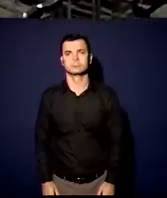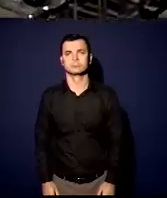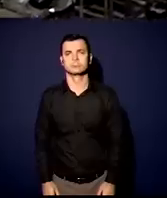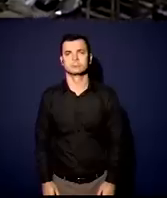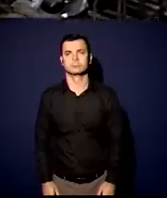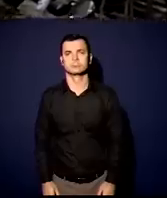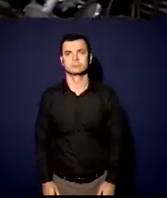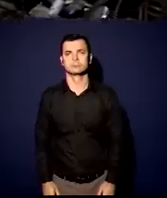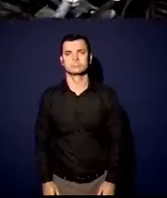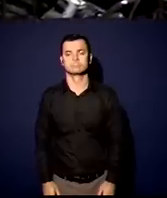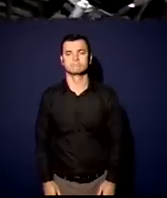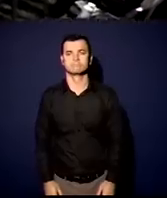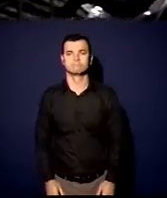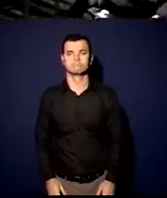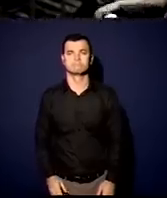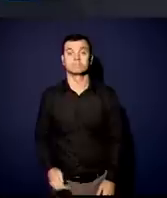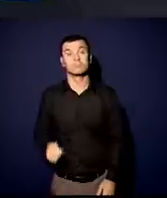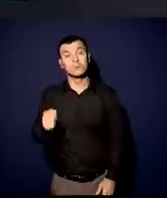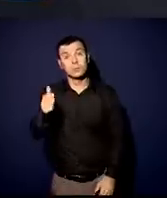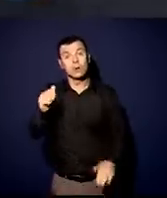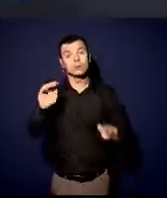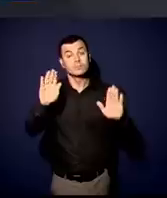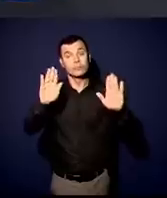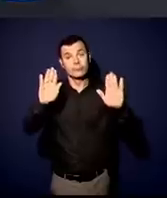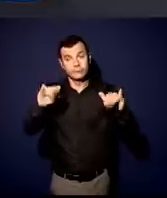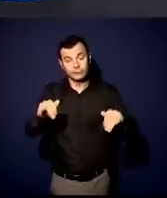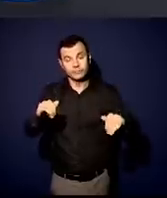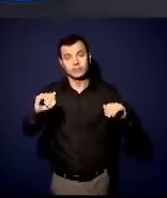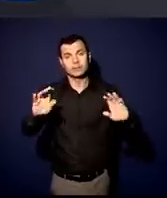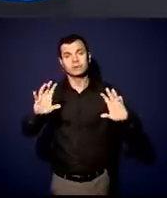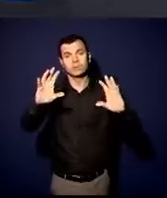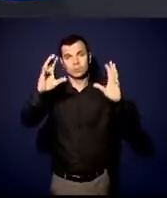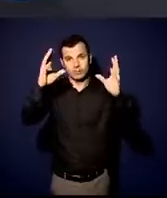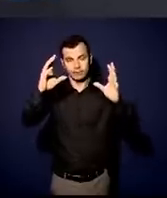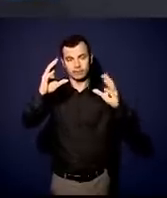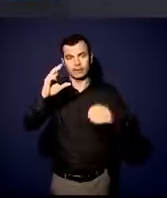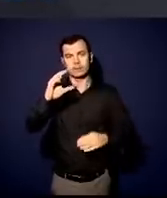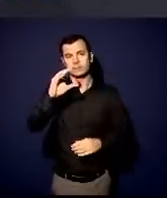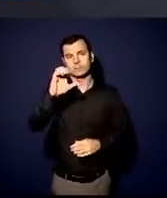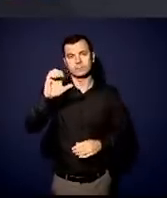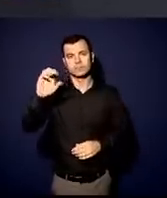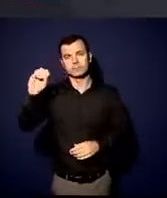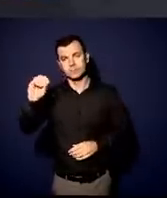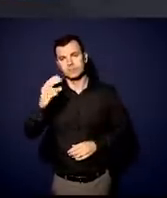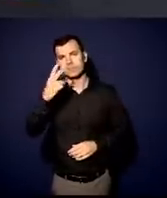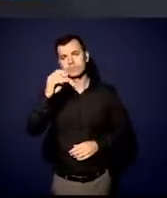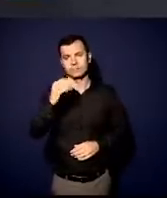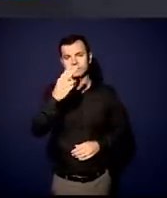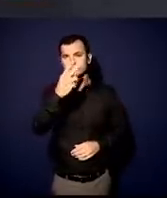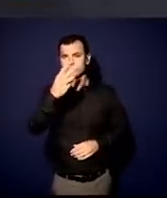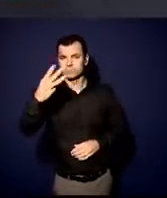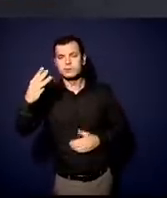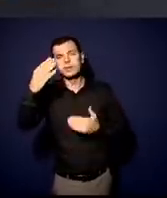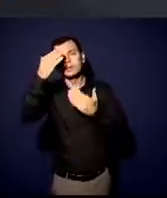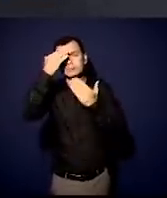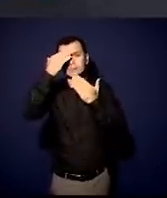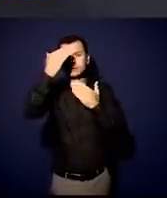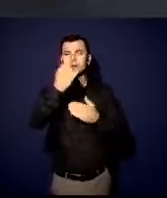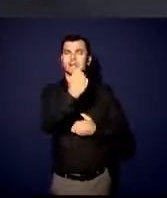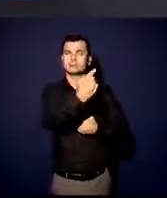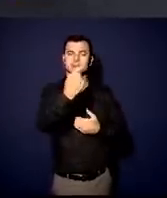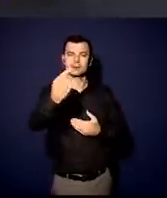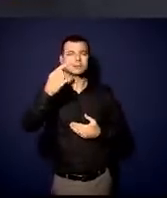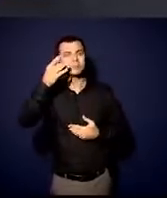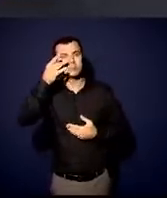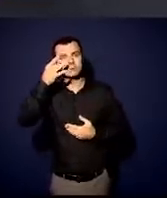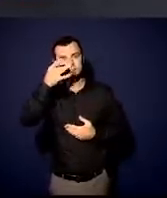Estamos chegando ao final da se eu confesso Brasil 2023 agradeço muito todas vocês que estão aqui presencial e